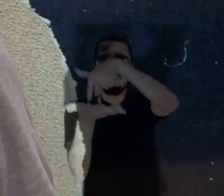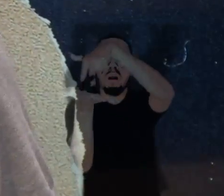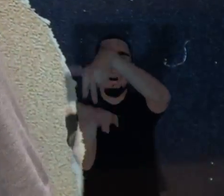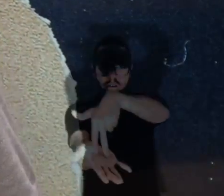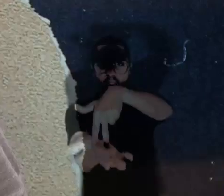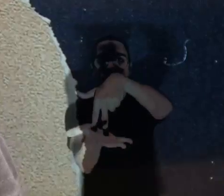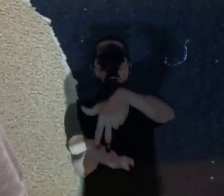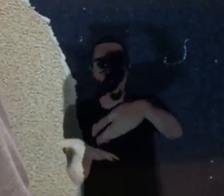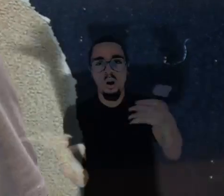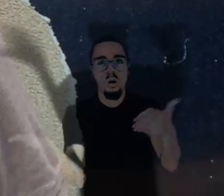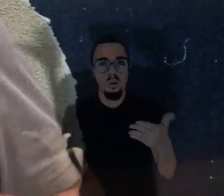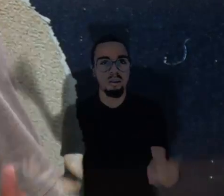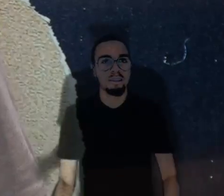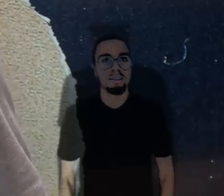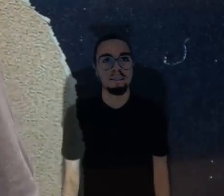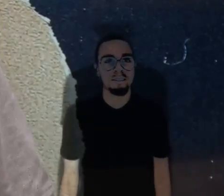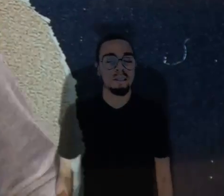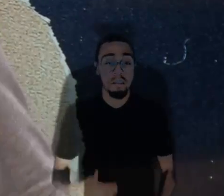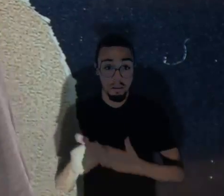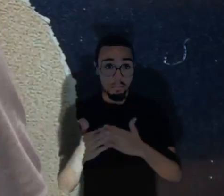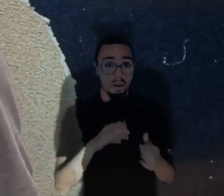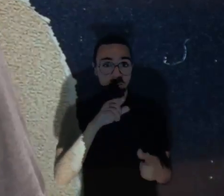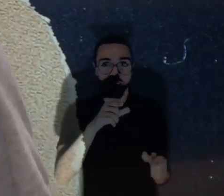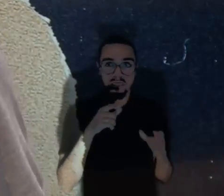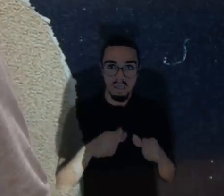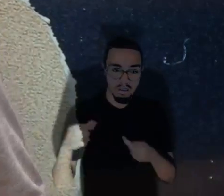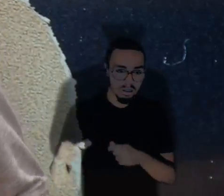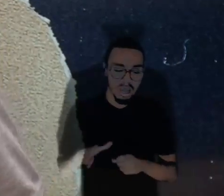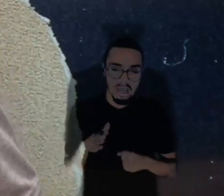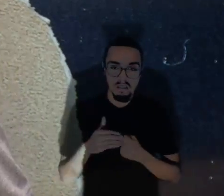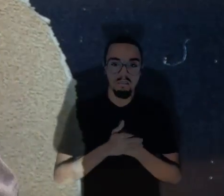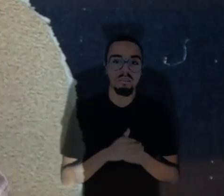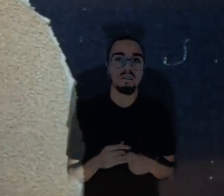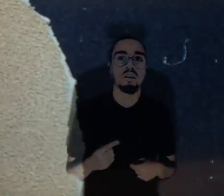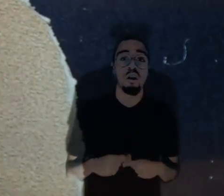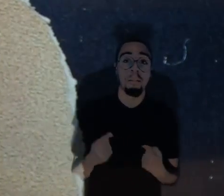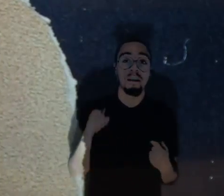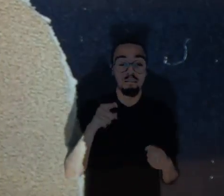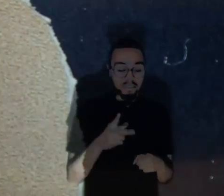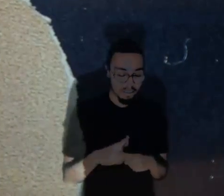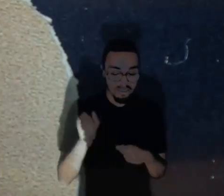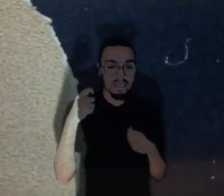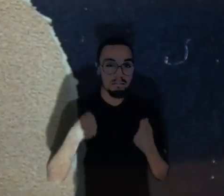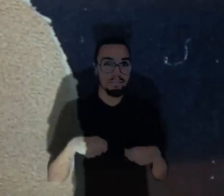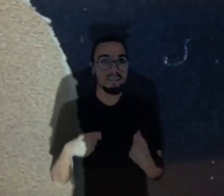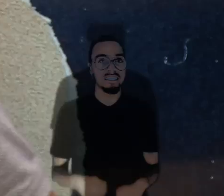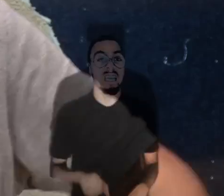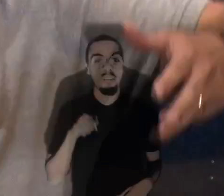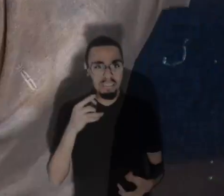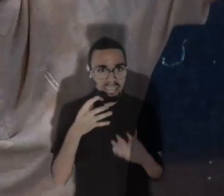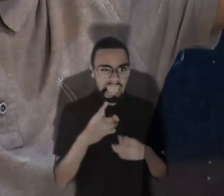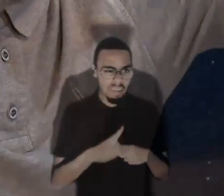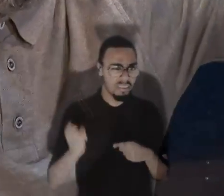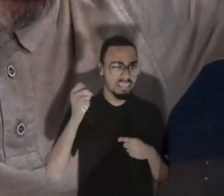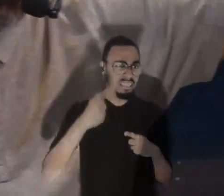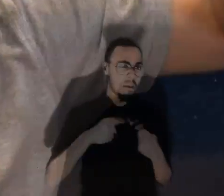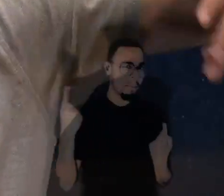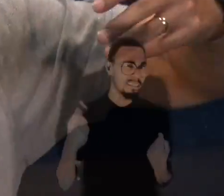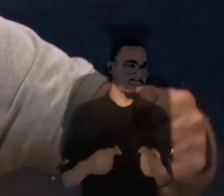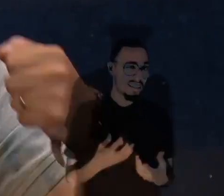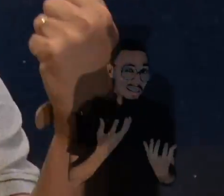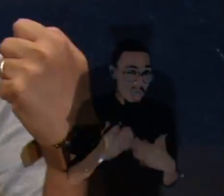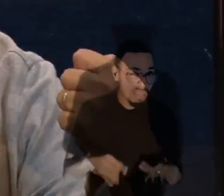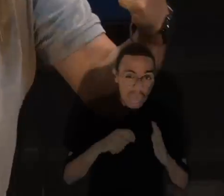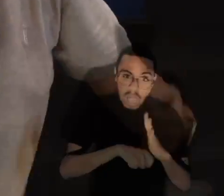escondeu, seja lá, você quer vencer, mas você não quer conflito. Não tem como vencer sem conflito. Você está entendendo isso? Não tem como chegar em lugares